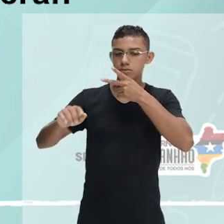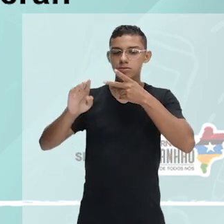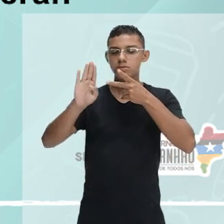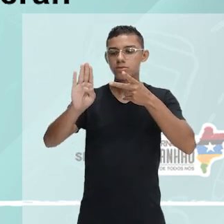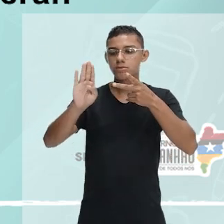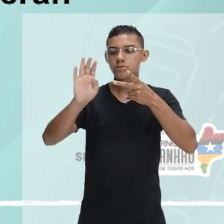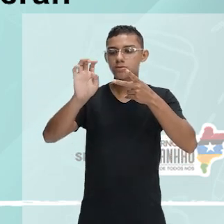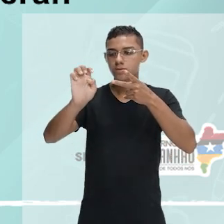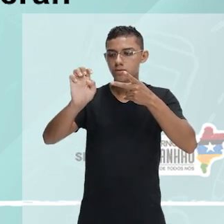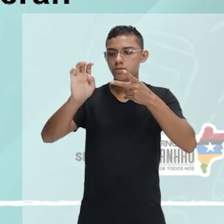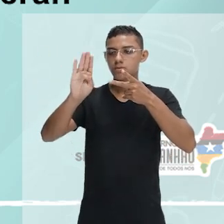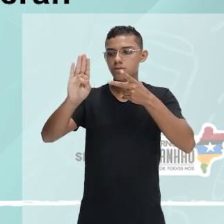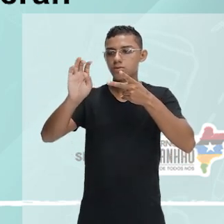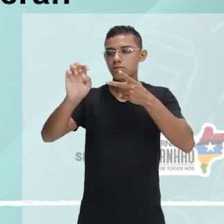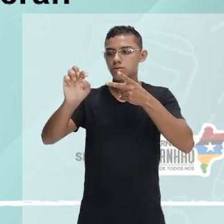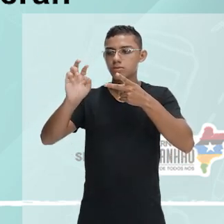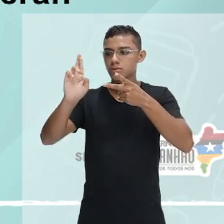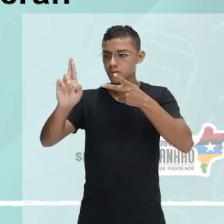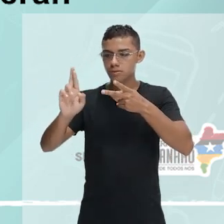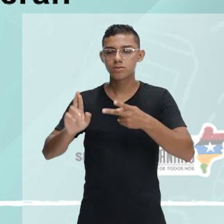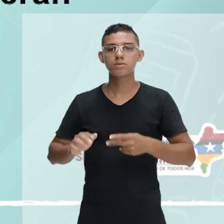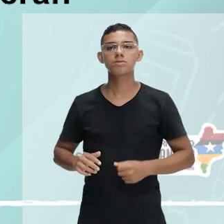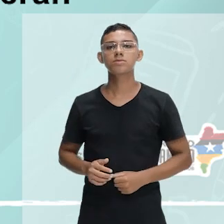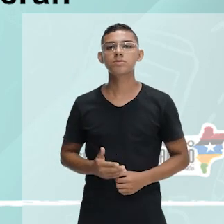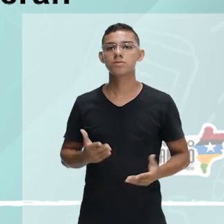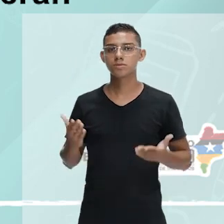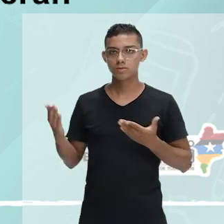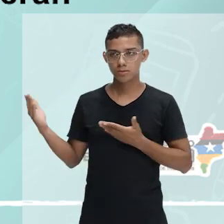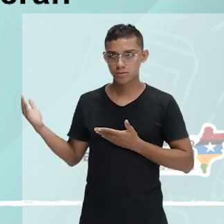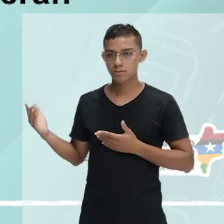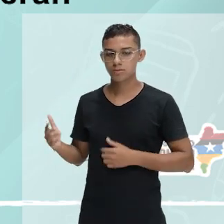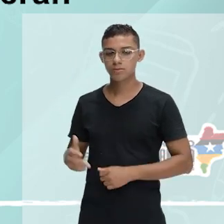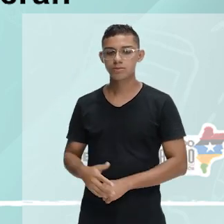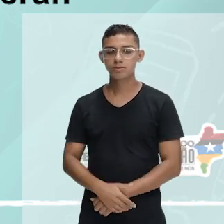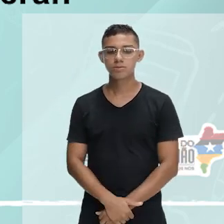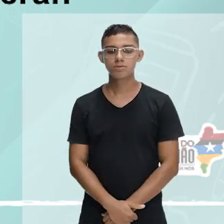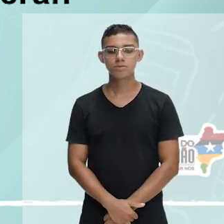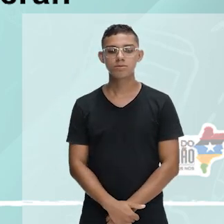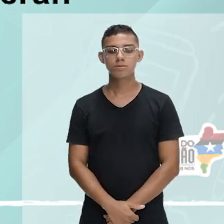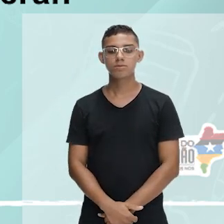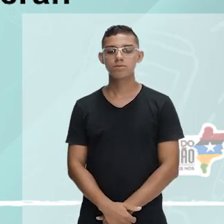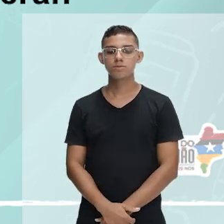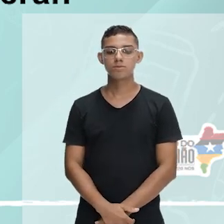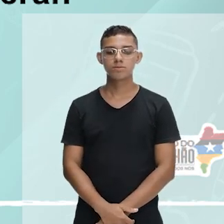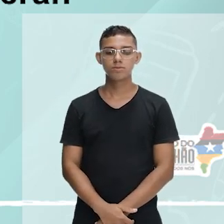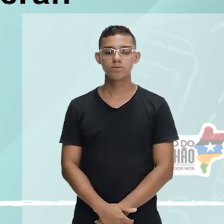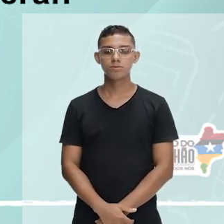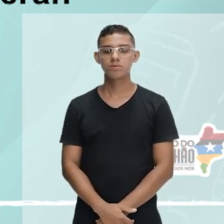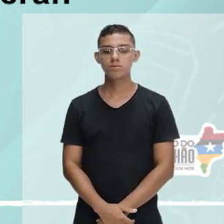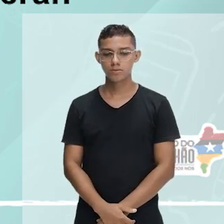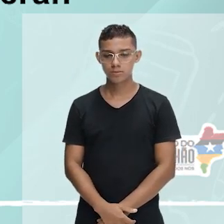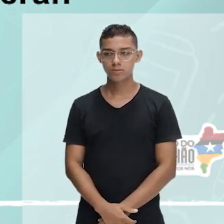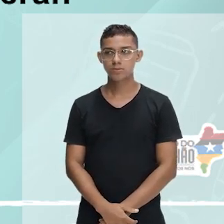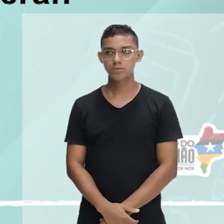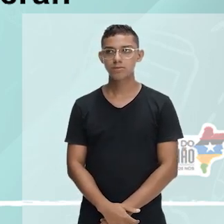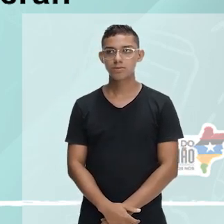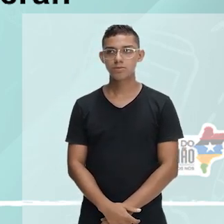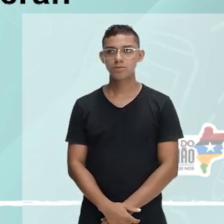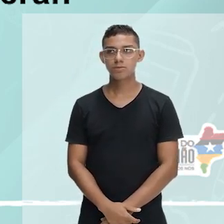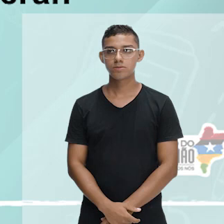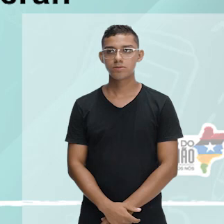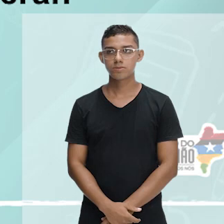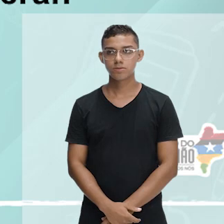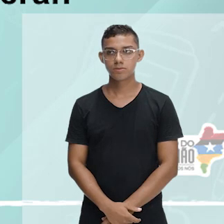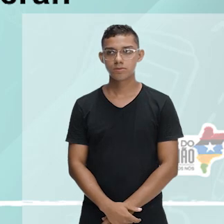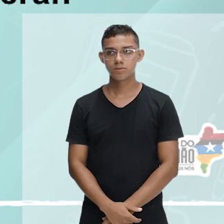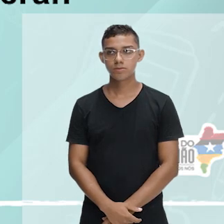terminação de ER, beber, que pronuncia beber mesmo, tá? Porque a gente vai ver lá na frente o